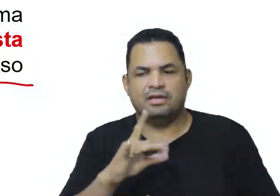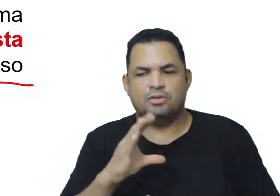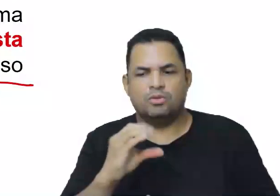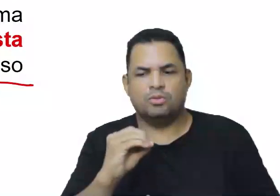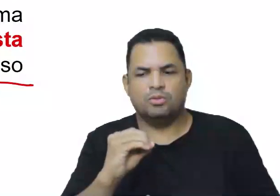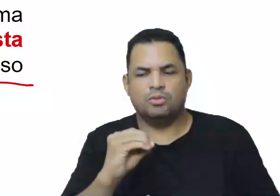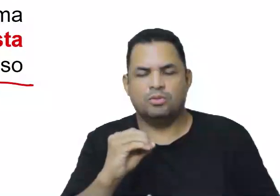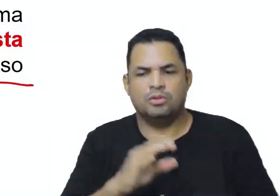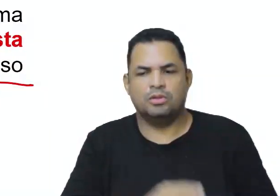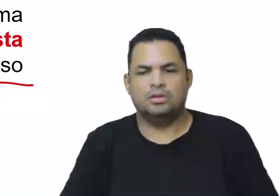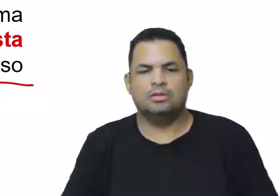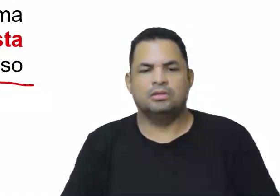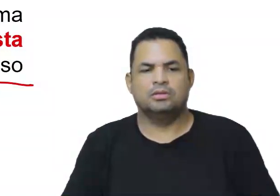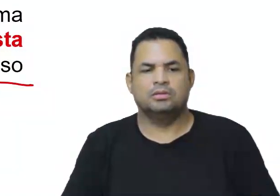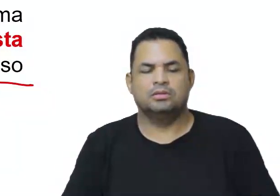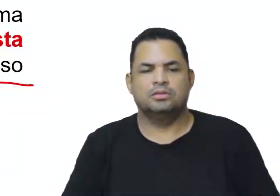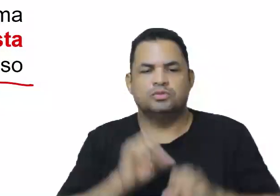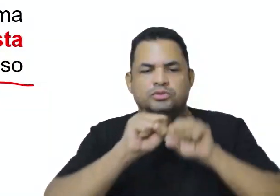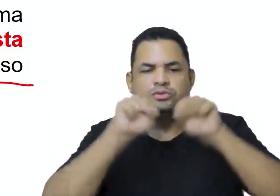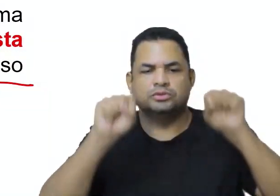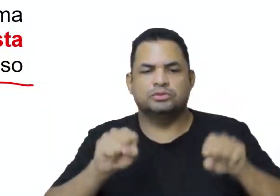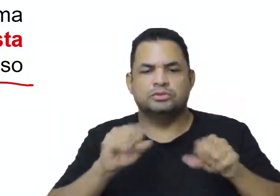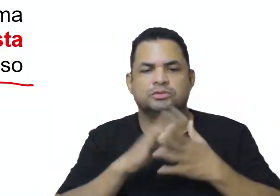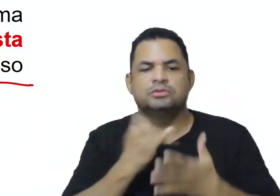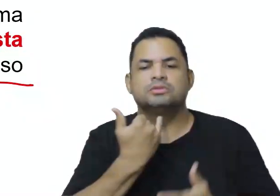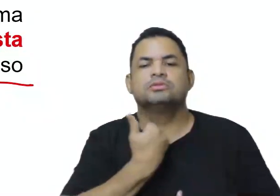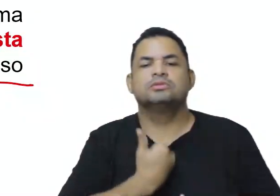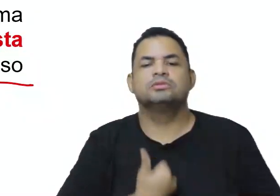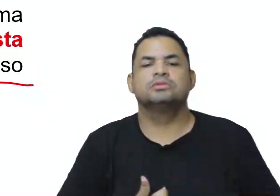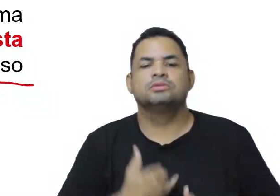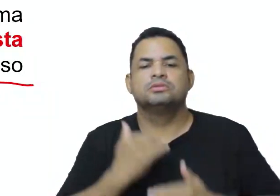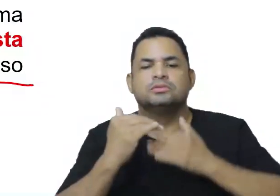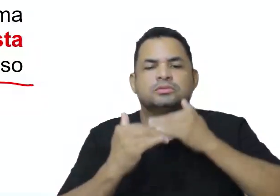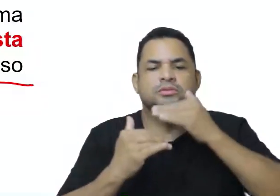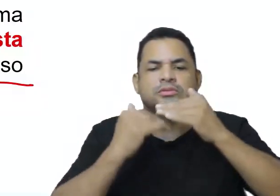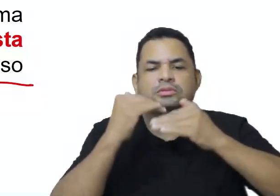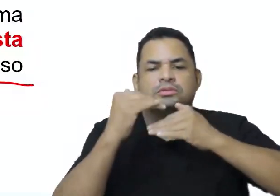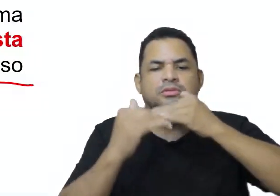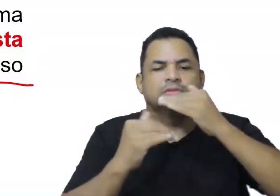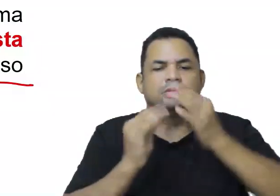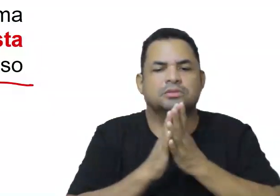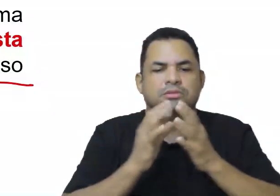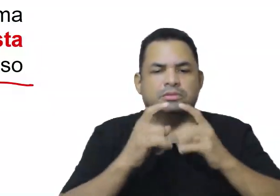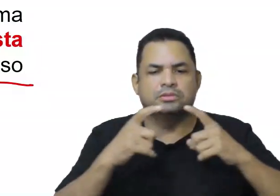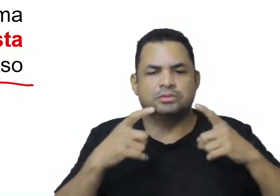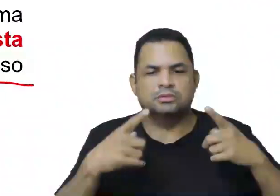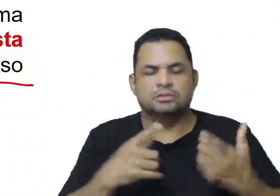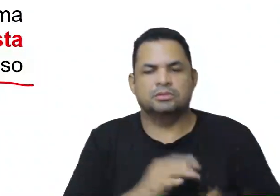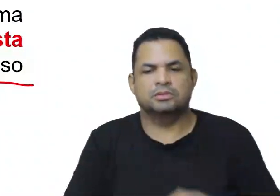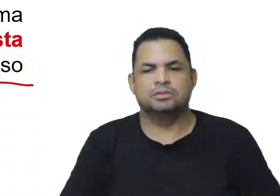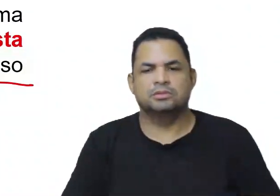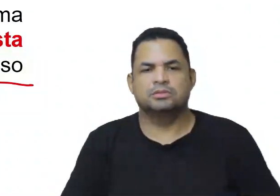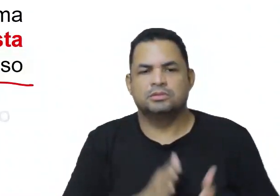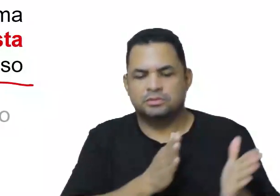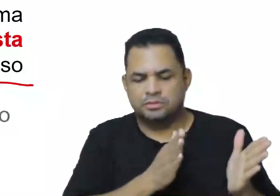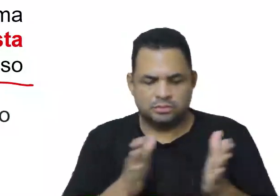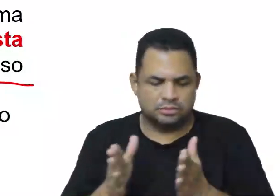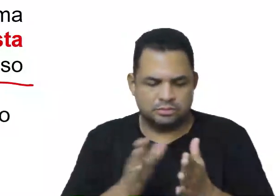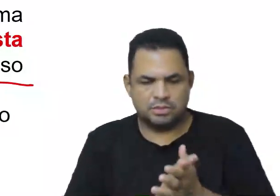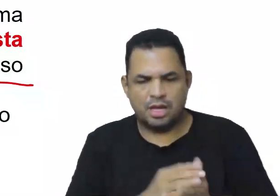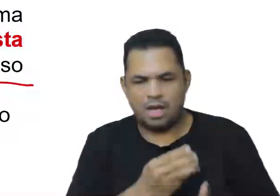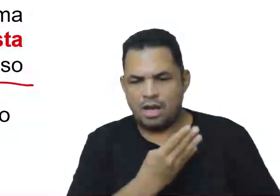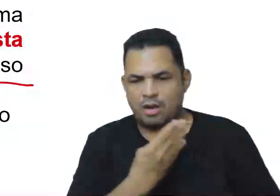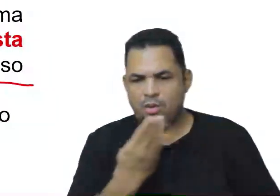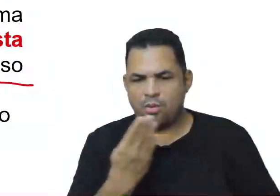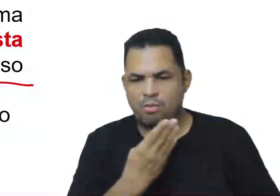o sistema nervoso, de uma forma geral, ele já está sendo todo providenciado nesse período da 4ª